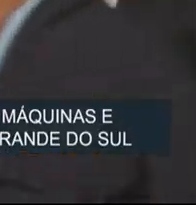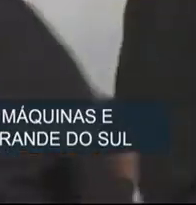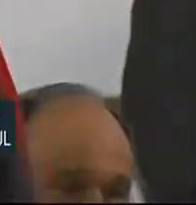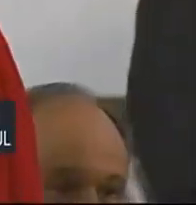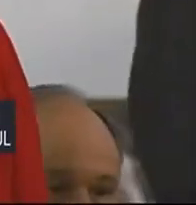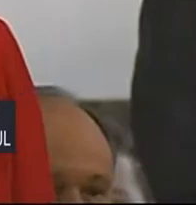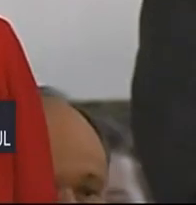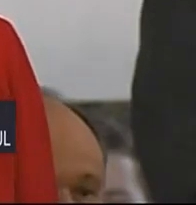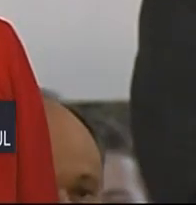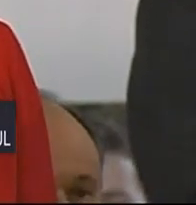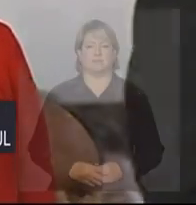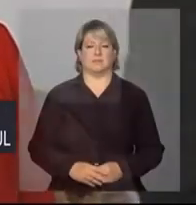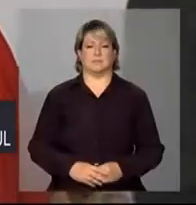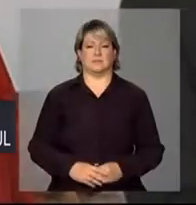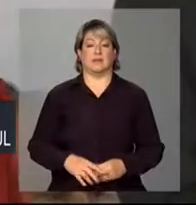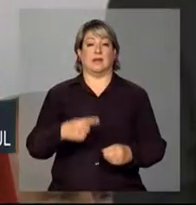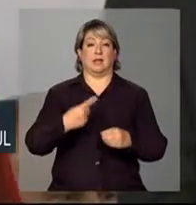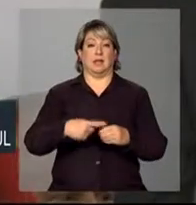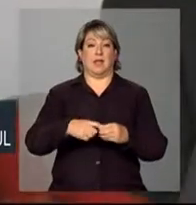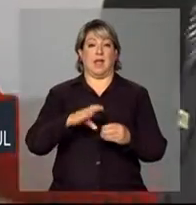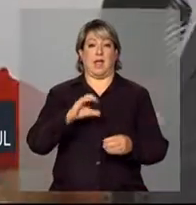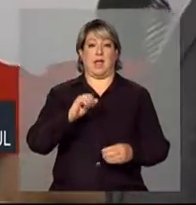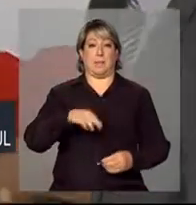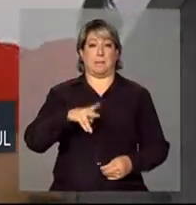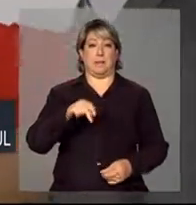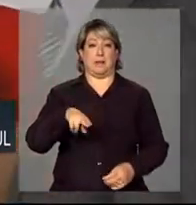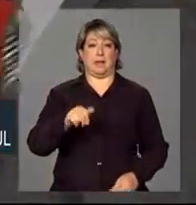Campina das Missões, Adener Renato Nedel.